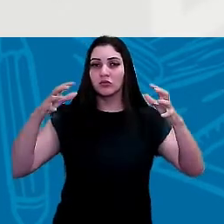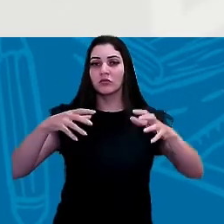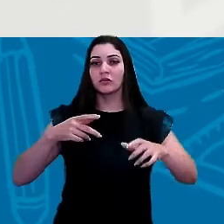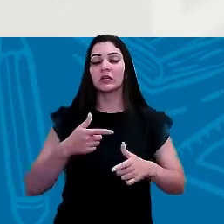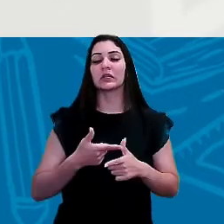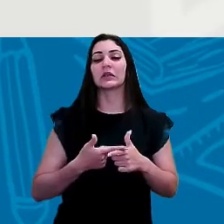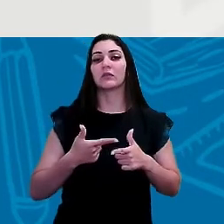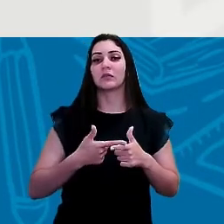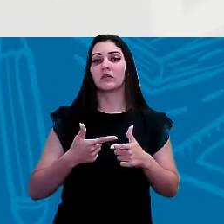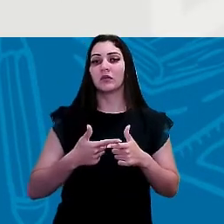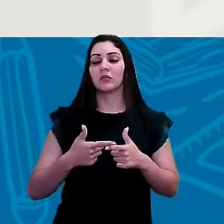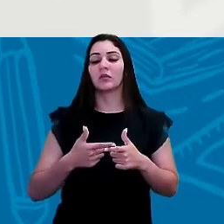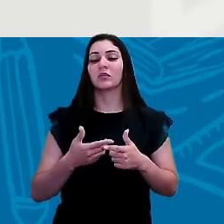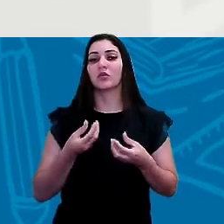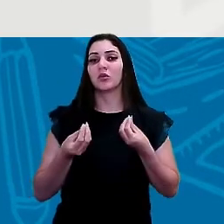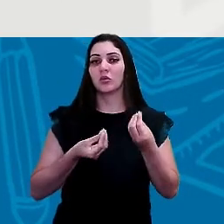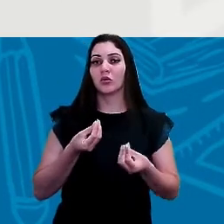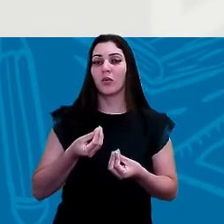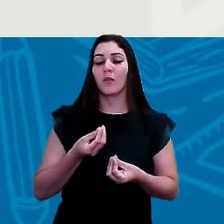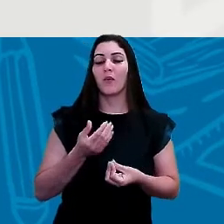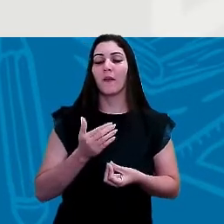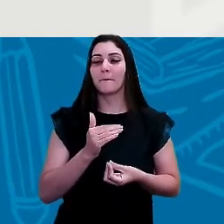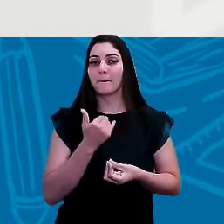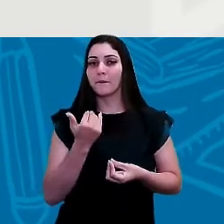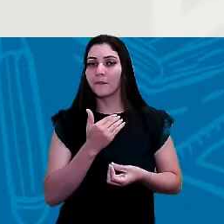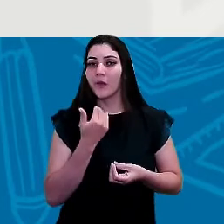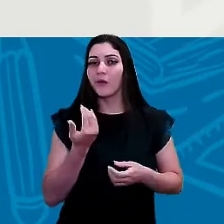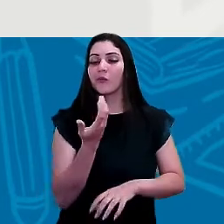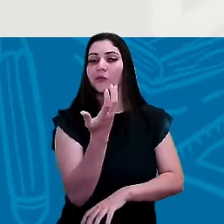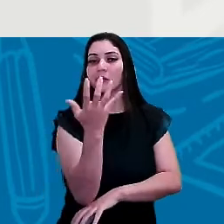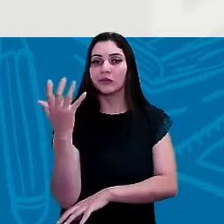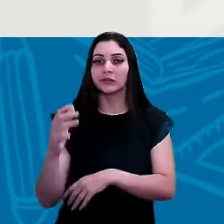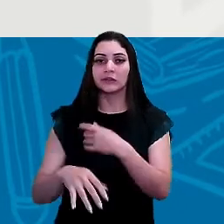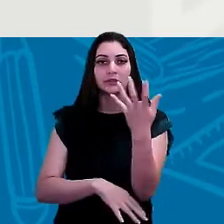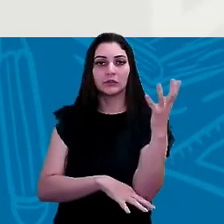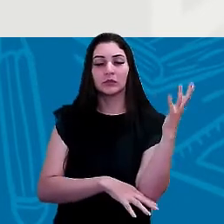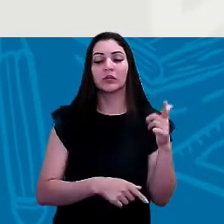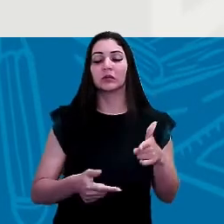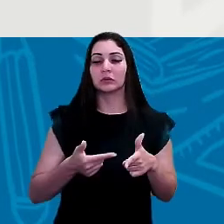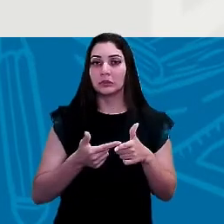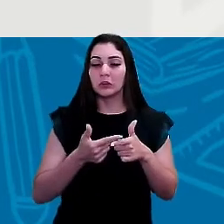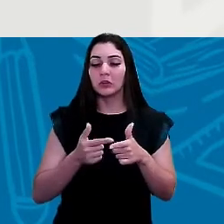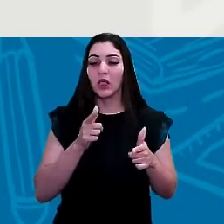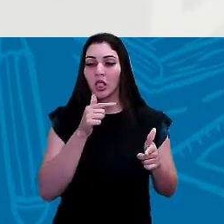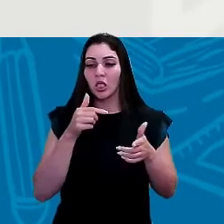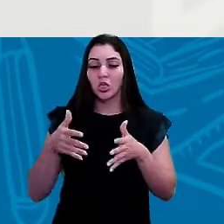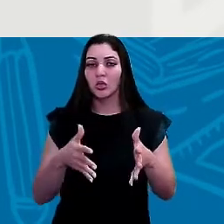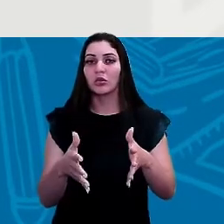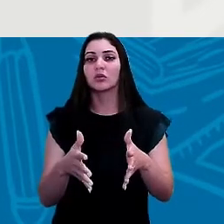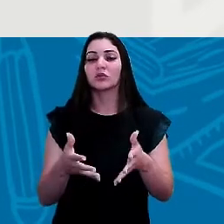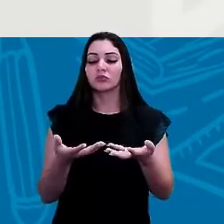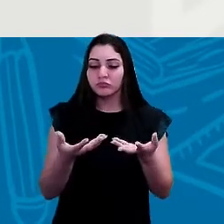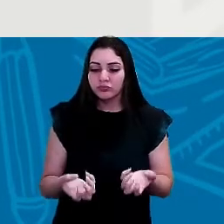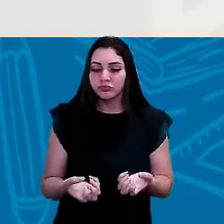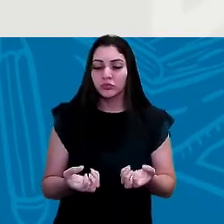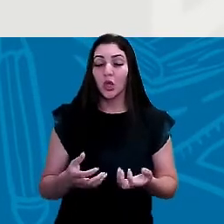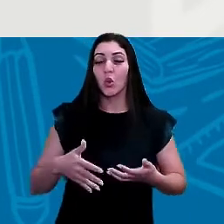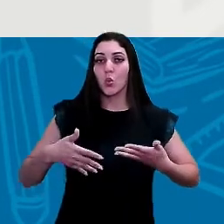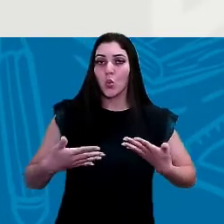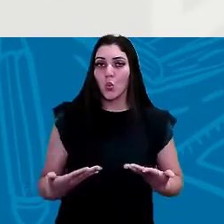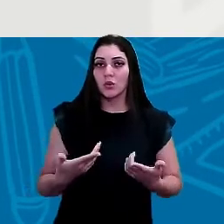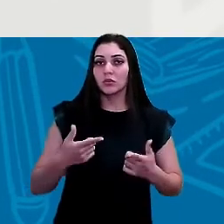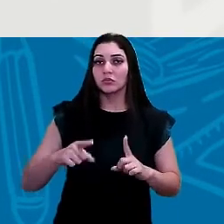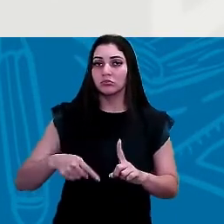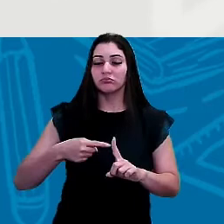causar problemas como a morte das plantas, contaminação dos rios, né? Então, né, quanto mais